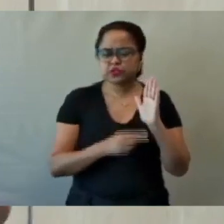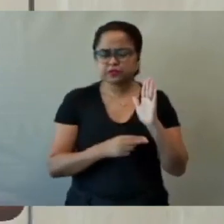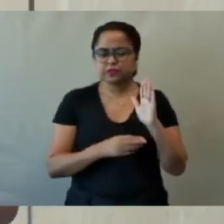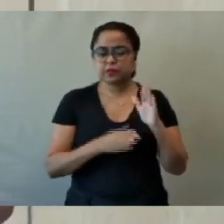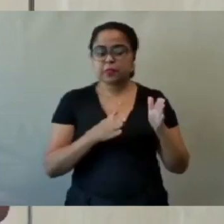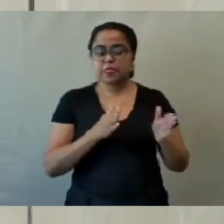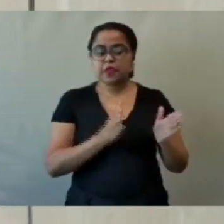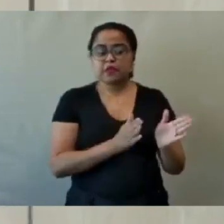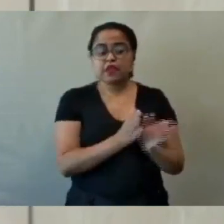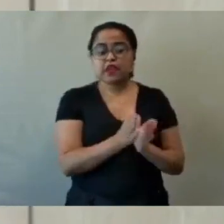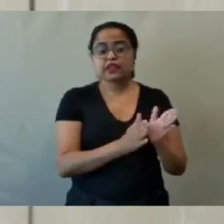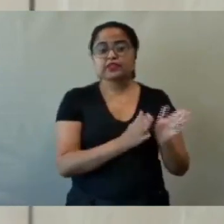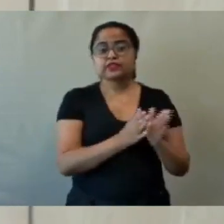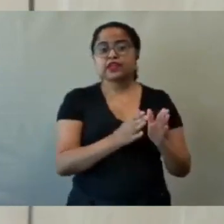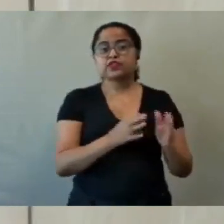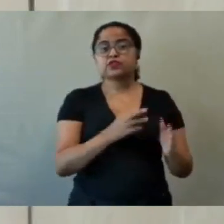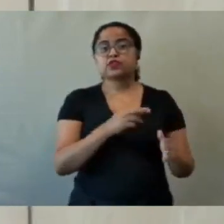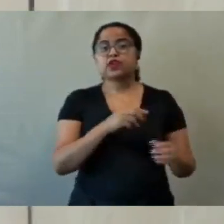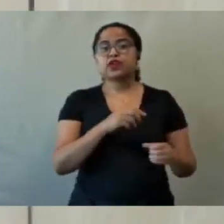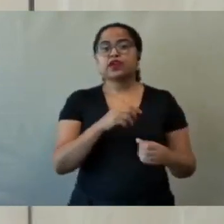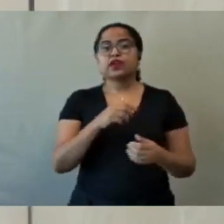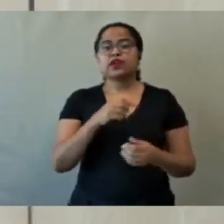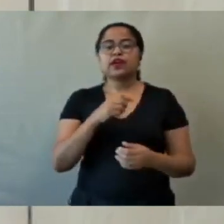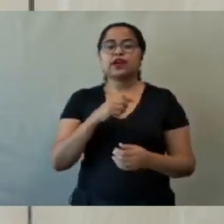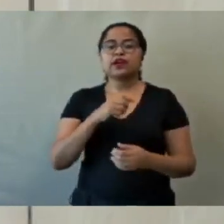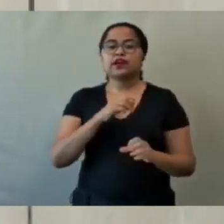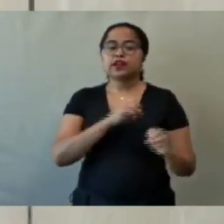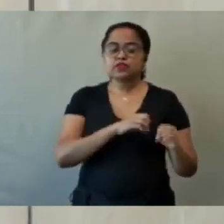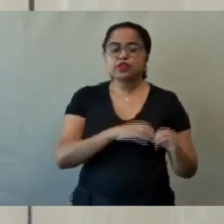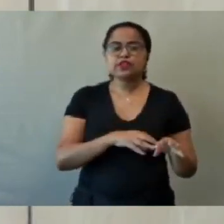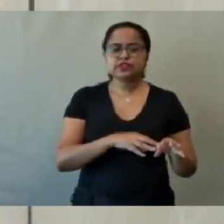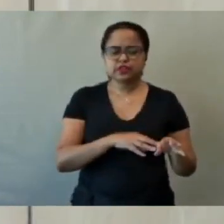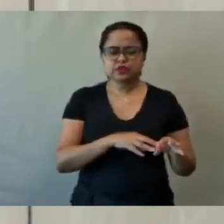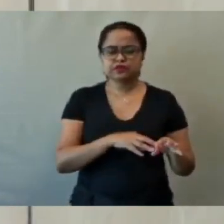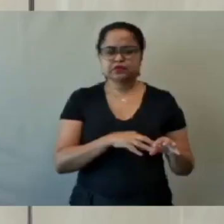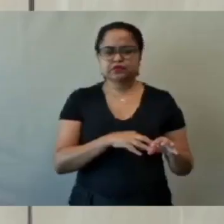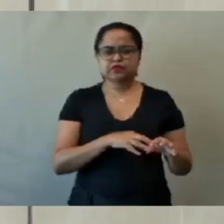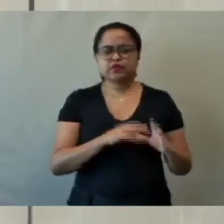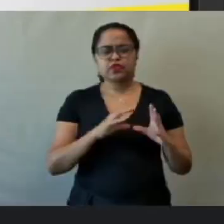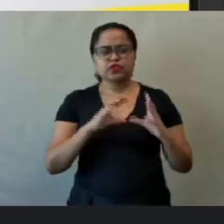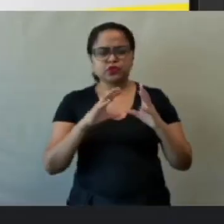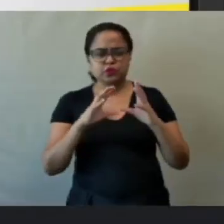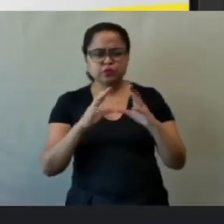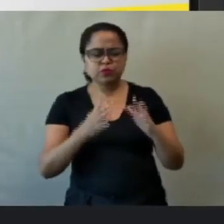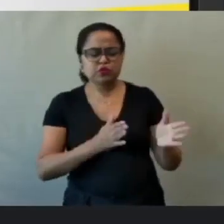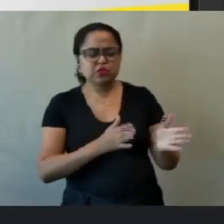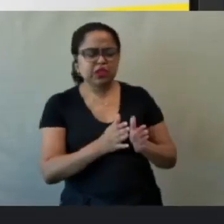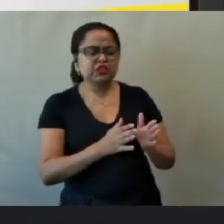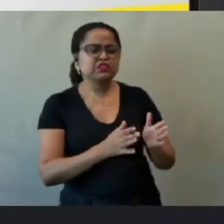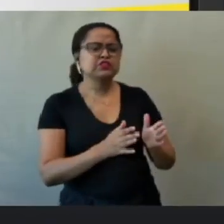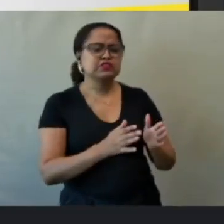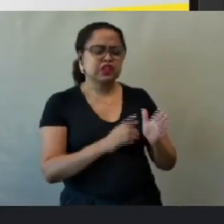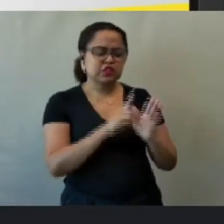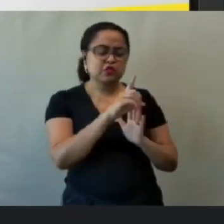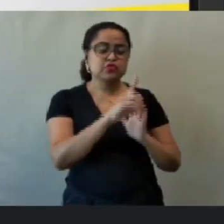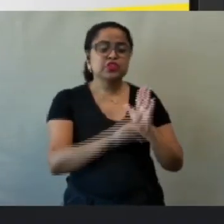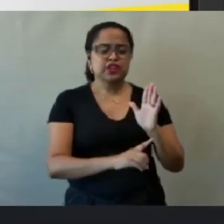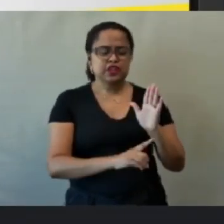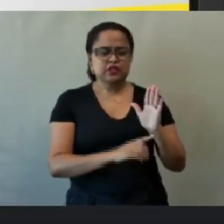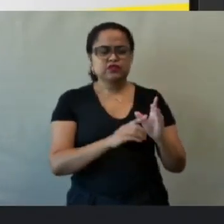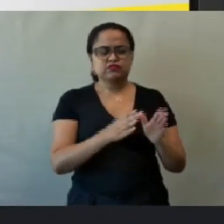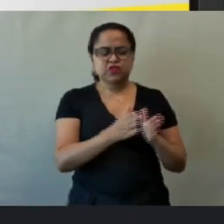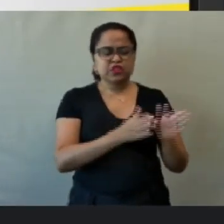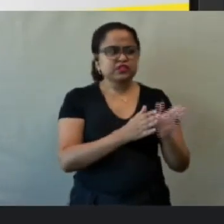que eu acho que o centro nosso é garantir que todos tenham acesso à educação enquanto um direito. Então, se a gente também não debate que